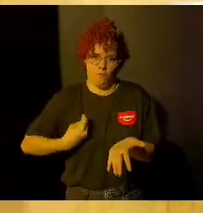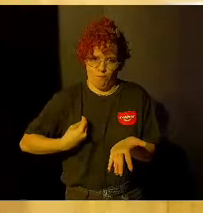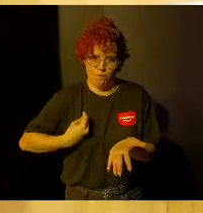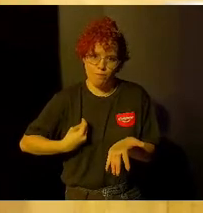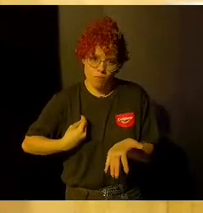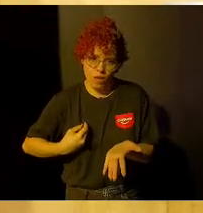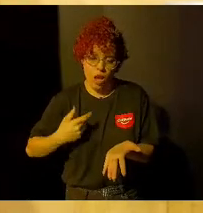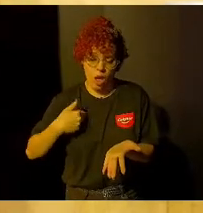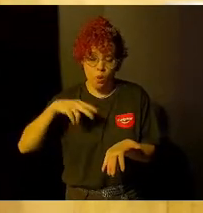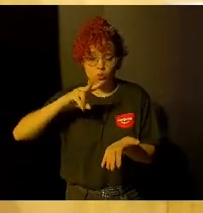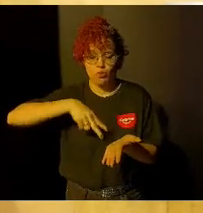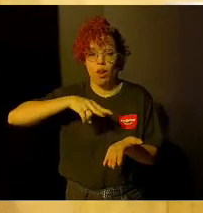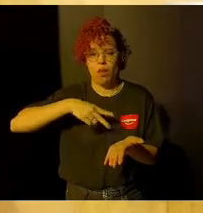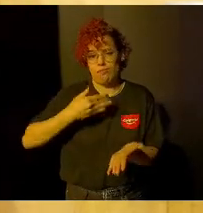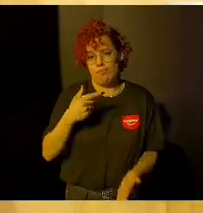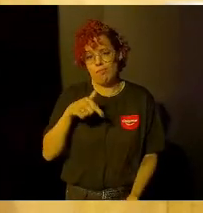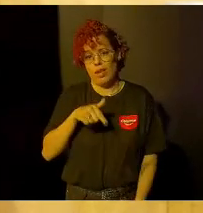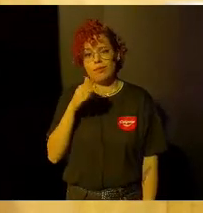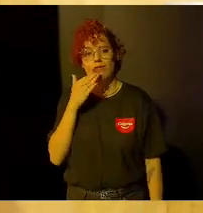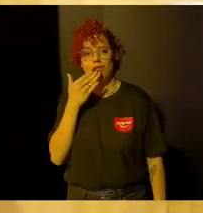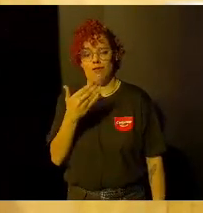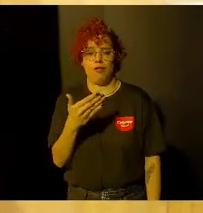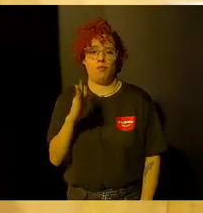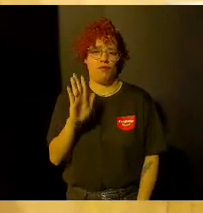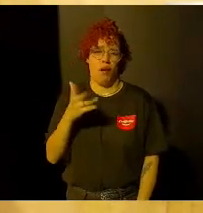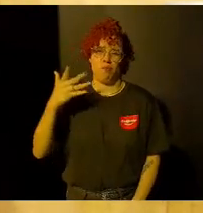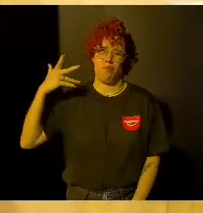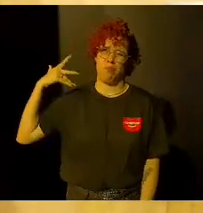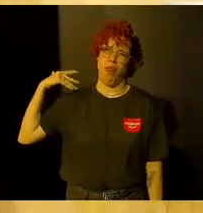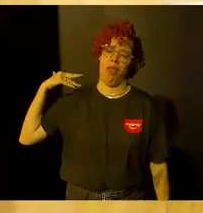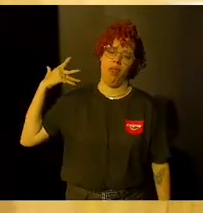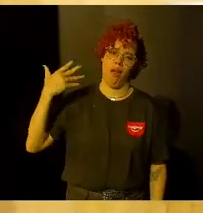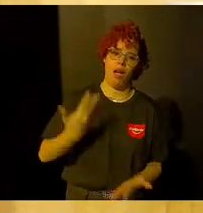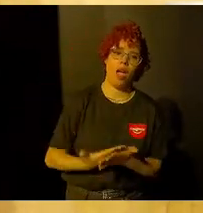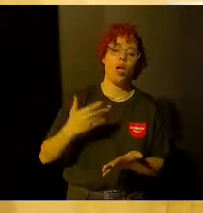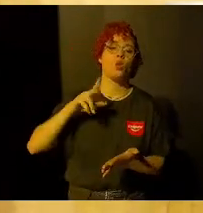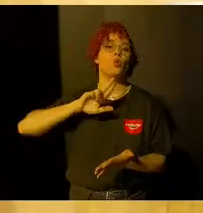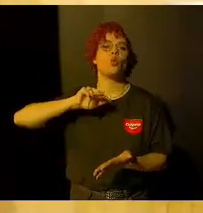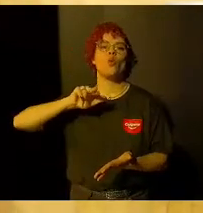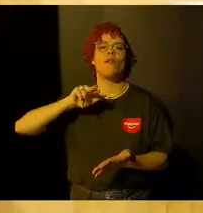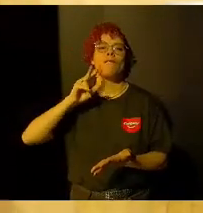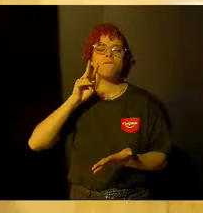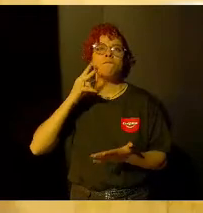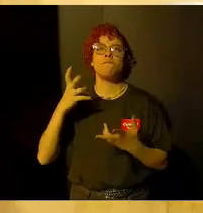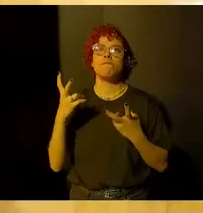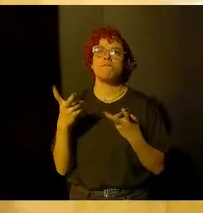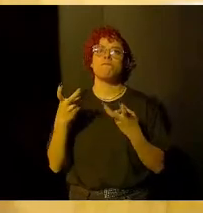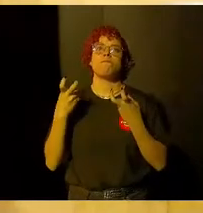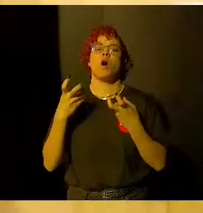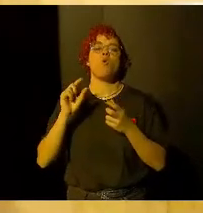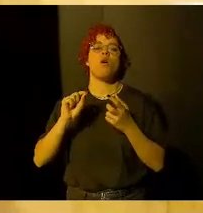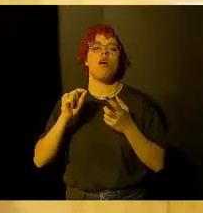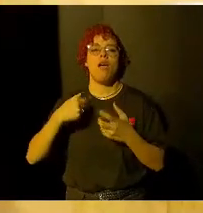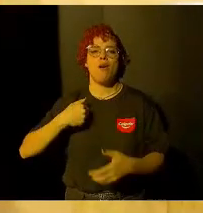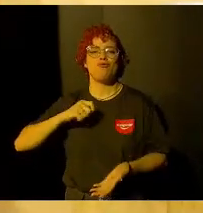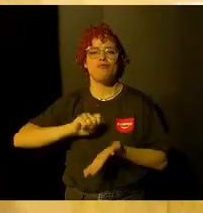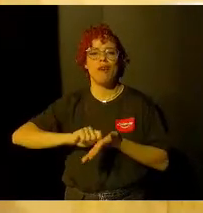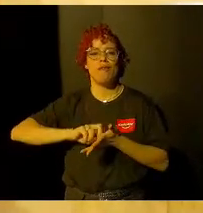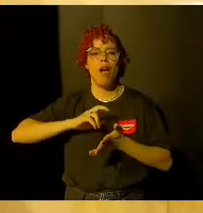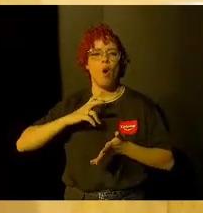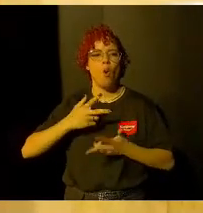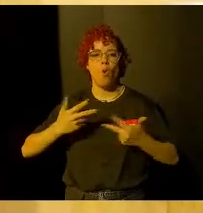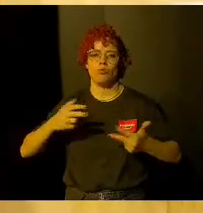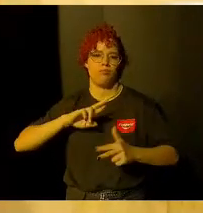sou leitor desse tipo de livro há muito tempo e nunca me imaginei escrevendo algo diferente que não fosse assim né Por exemplo